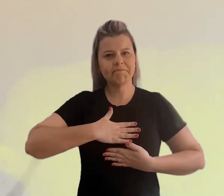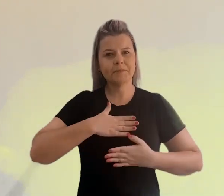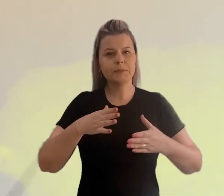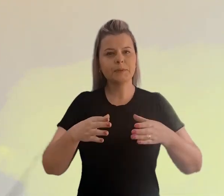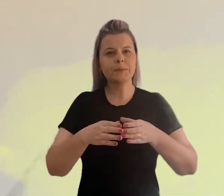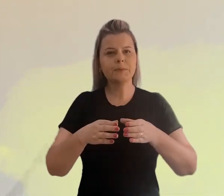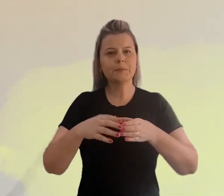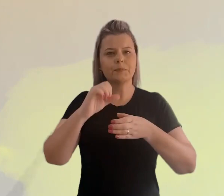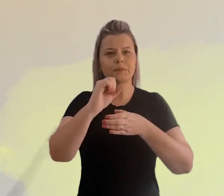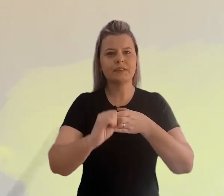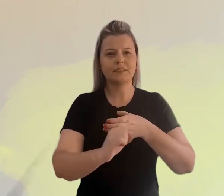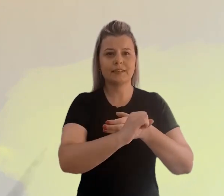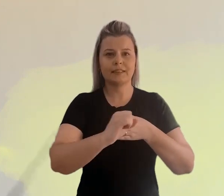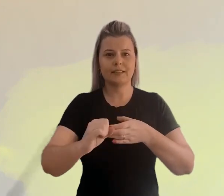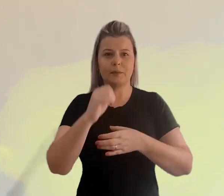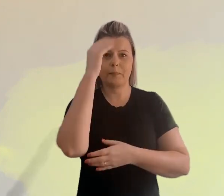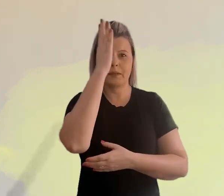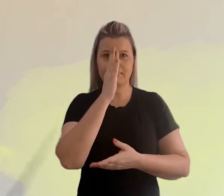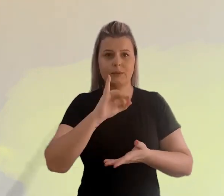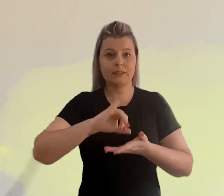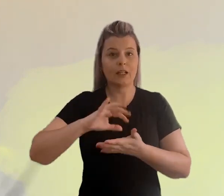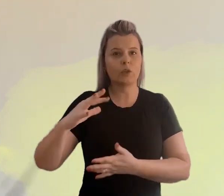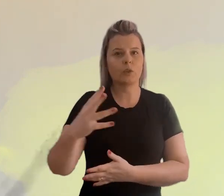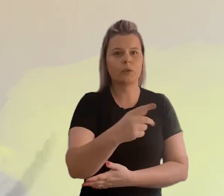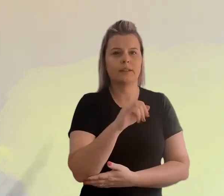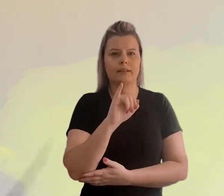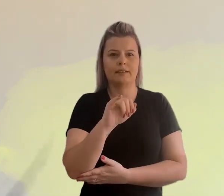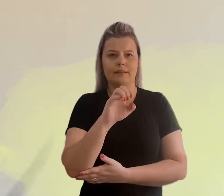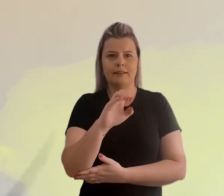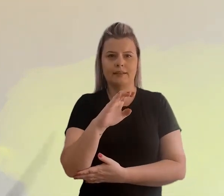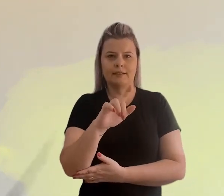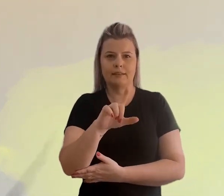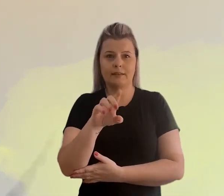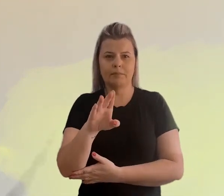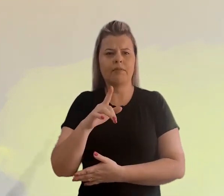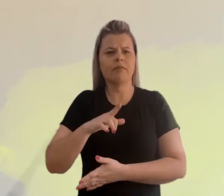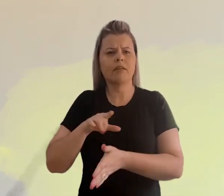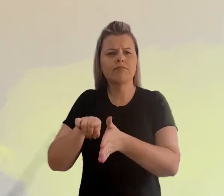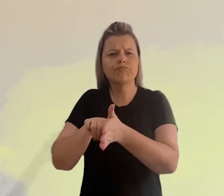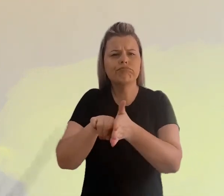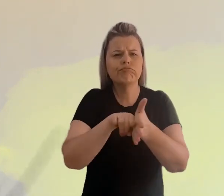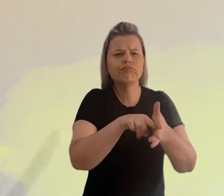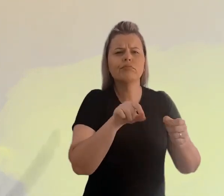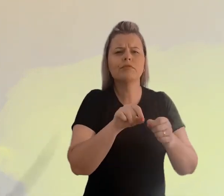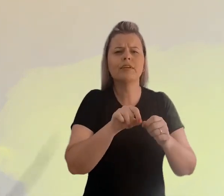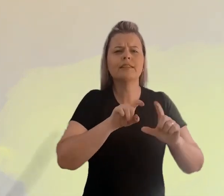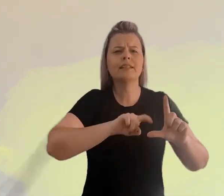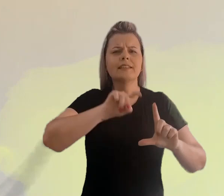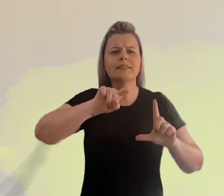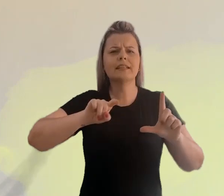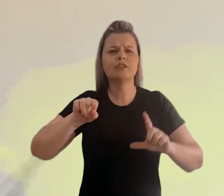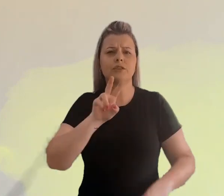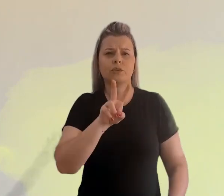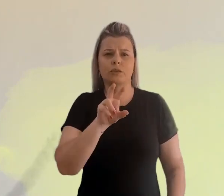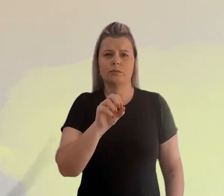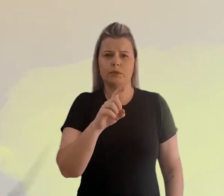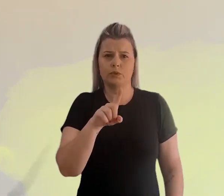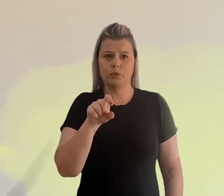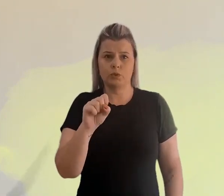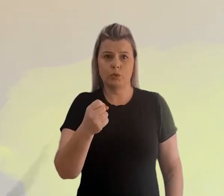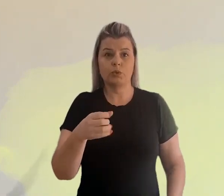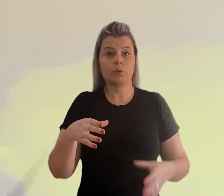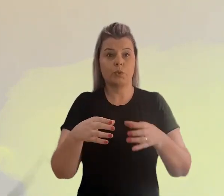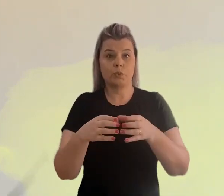saudações do Sino do Brasil Central a toda a ISLB. Conforme dados levantados na estatística de